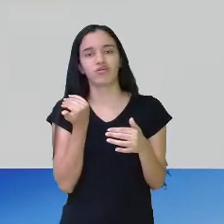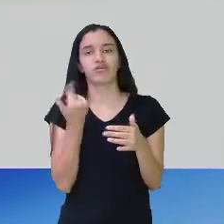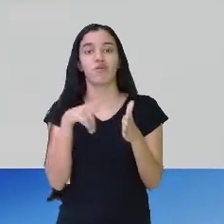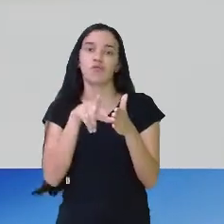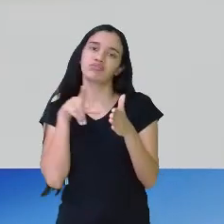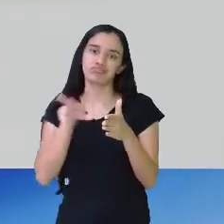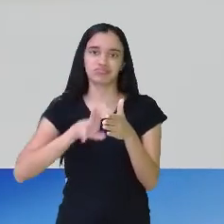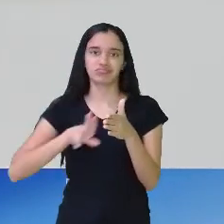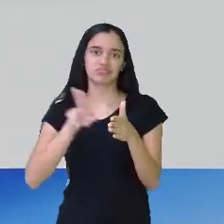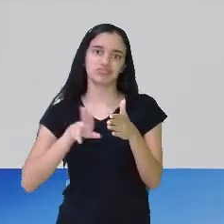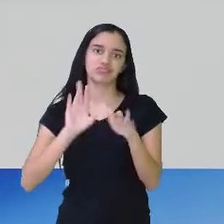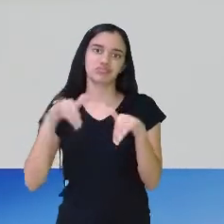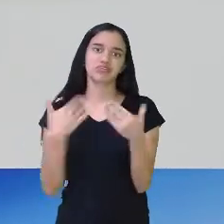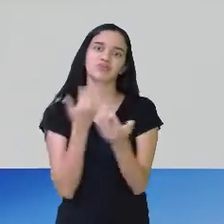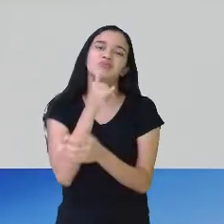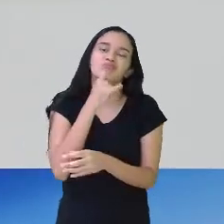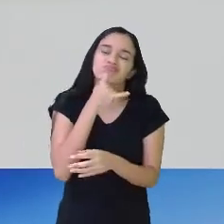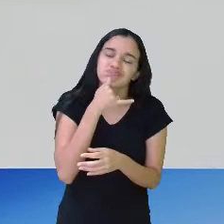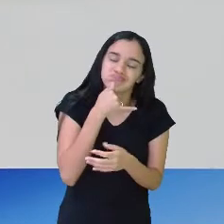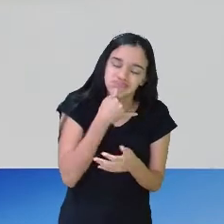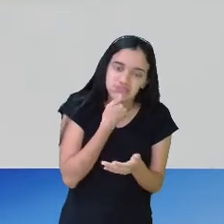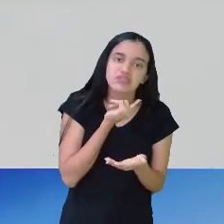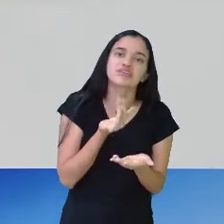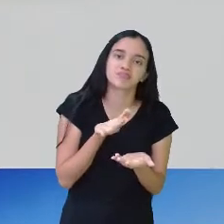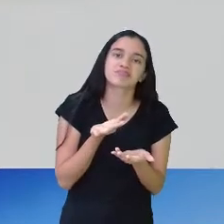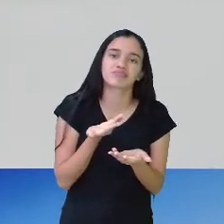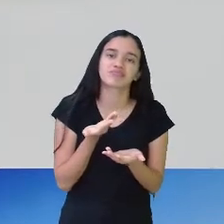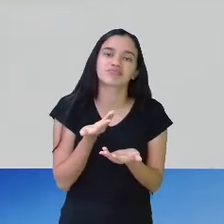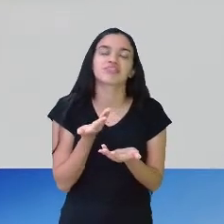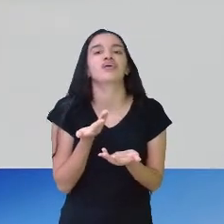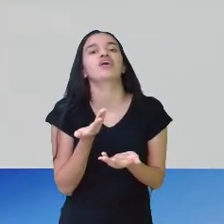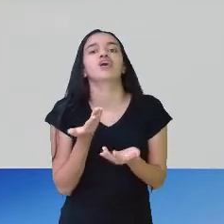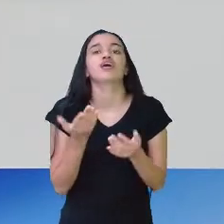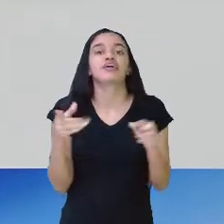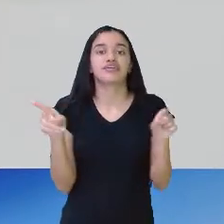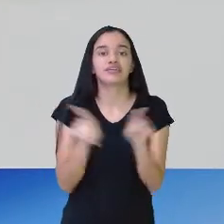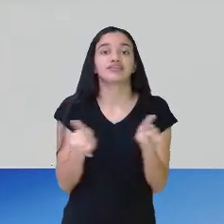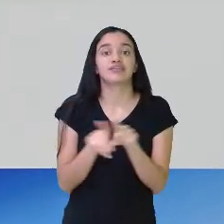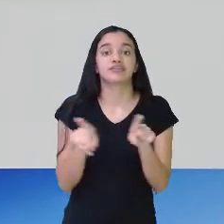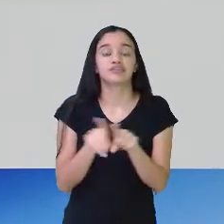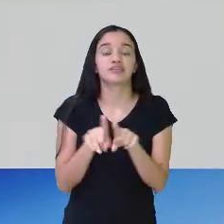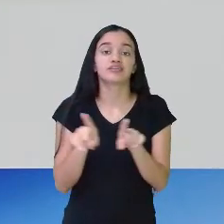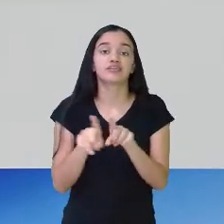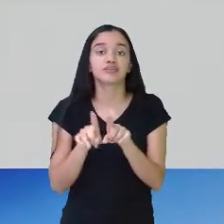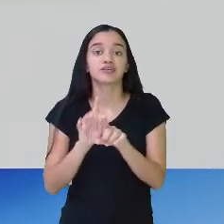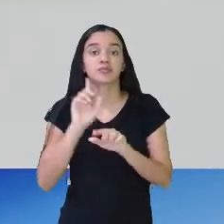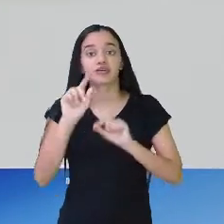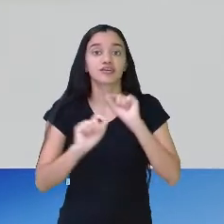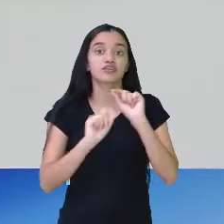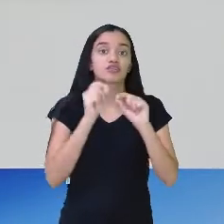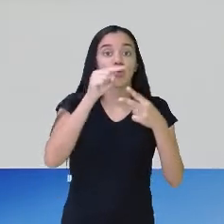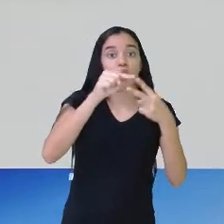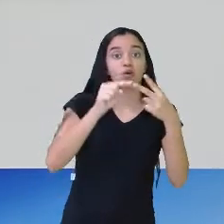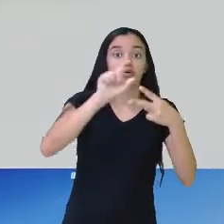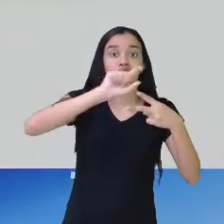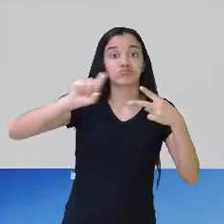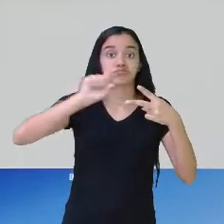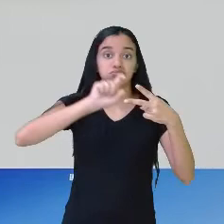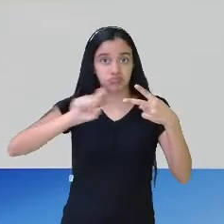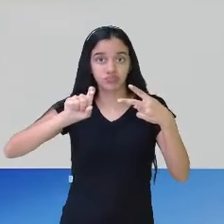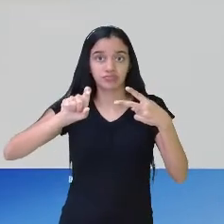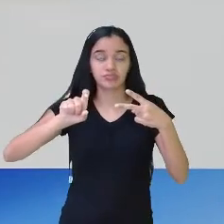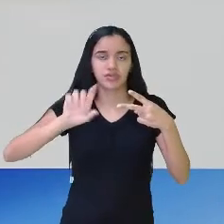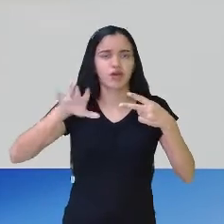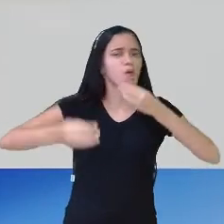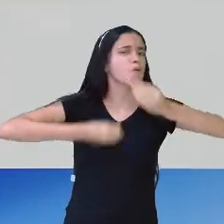de usá-lo. Então, isso é muito triste, isso é muito trágico e está contido em somente duas